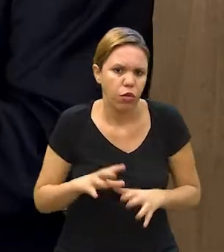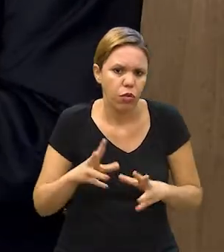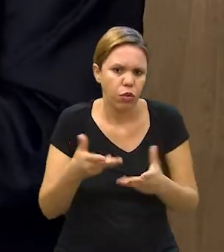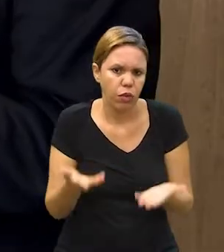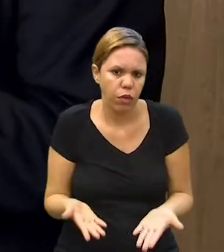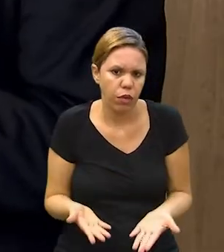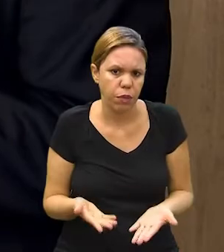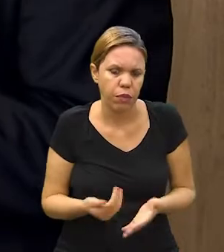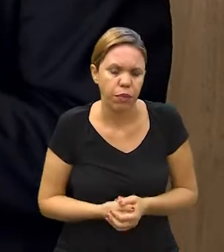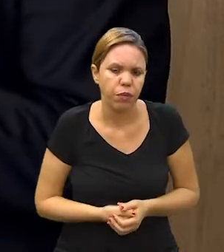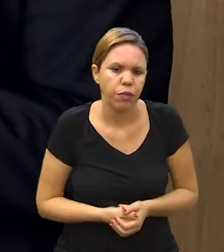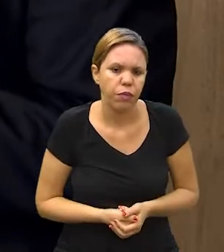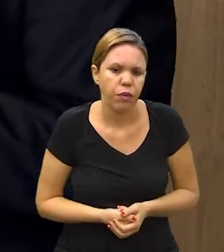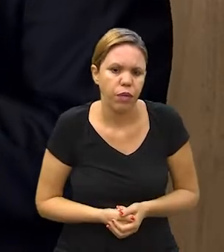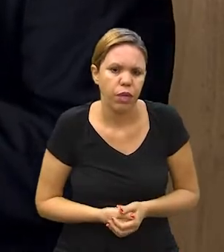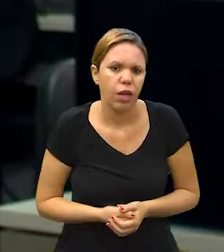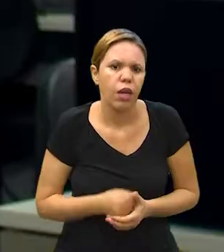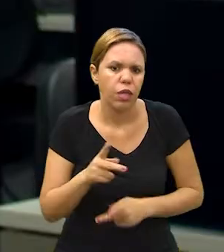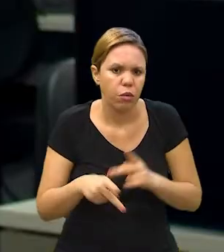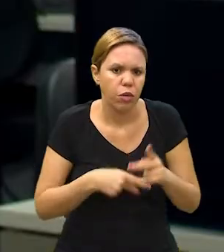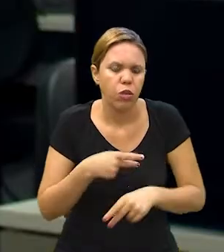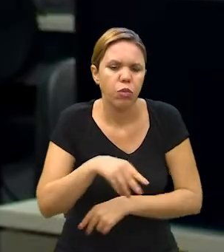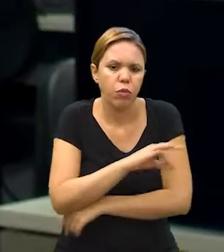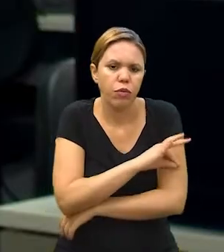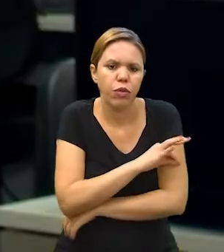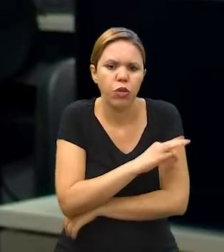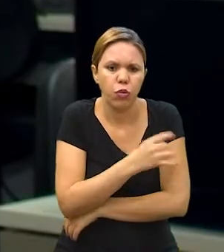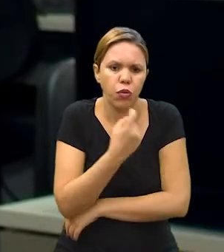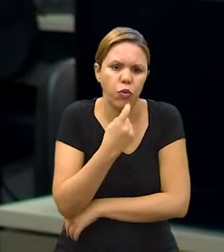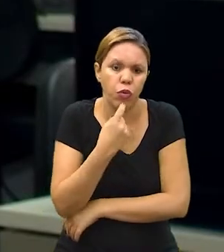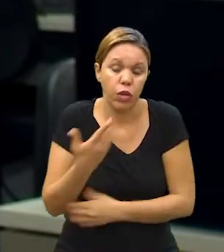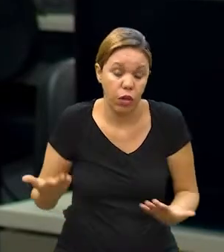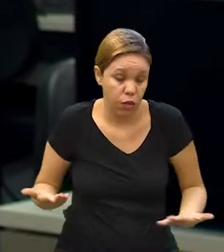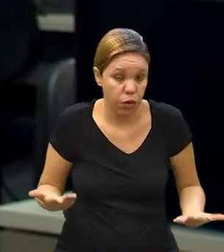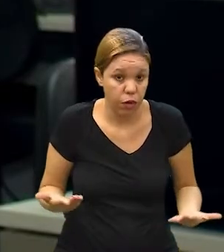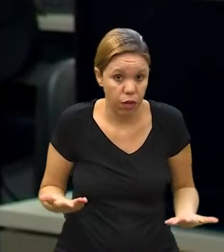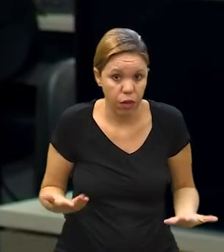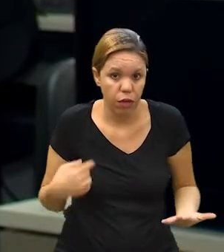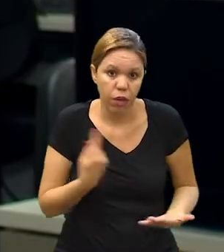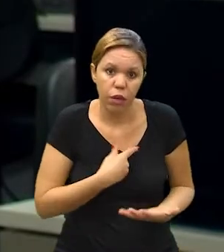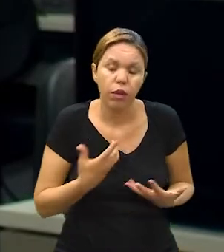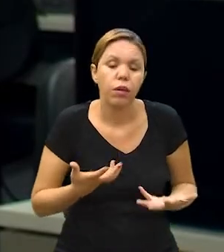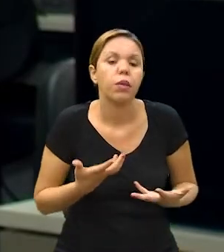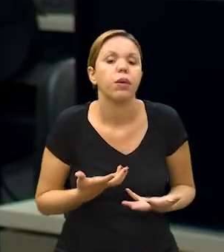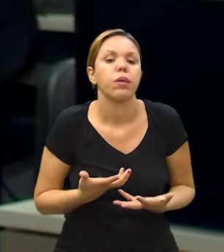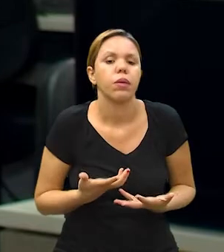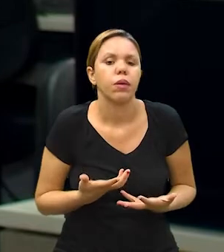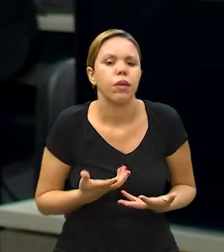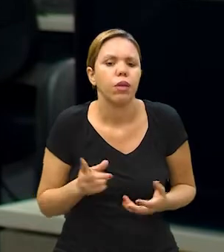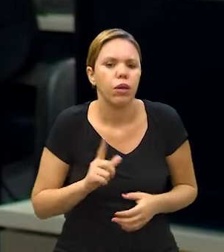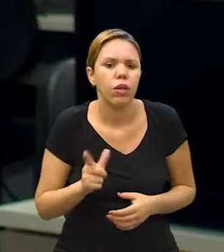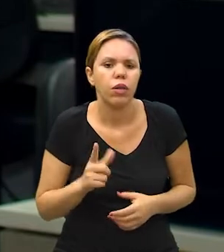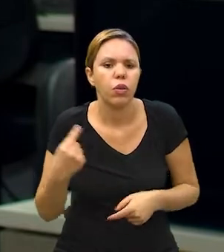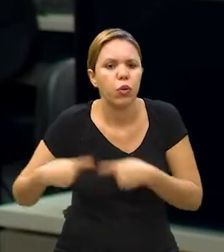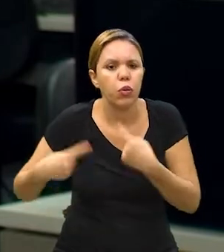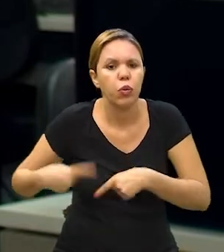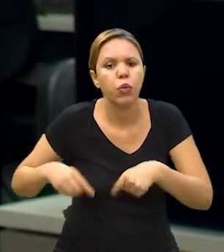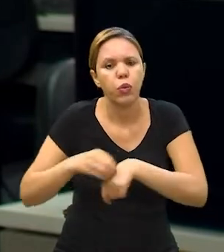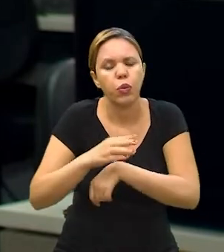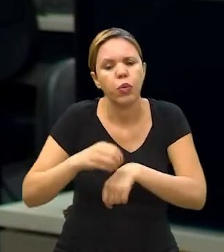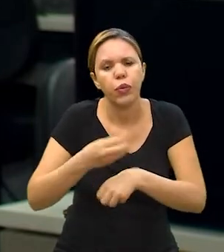isso está, vamos dizer, ao alcance da Prefeitura Municipal de Campinas no presente. Então, o que nós queremos é, evidentemente, discutir,